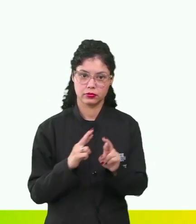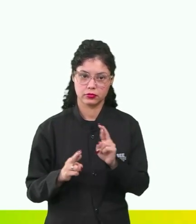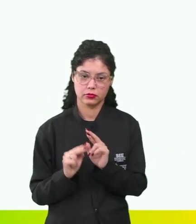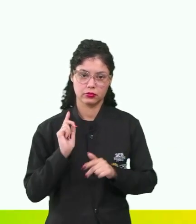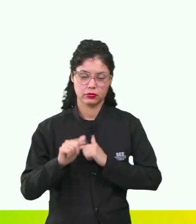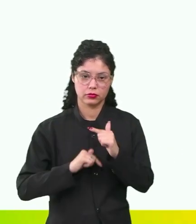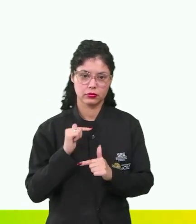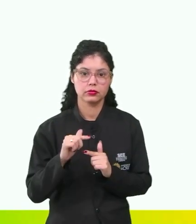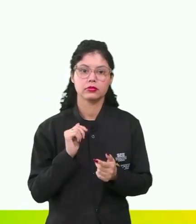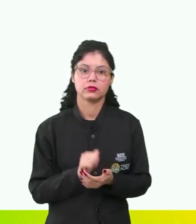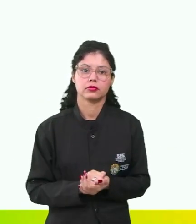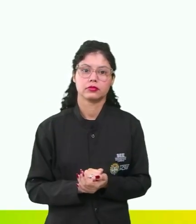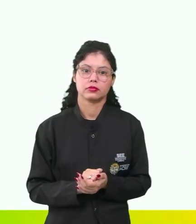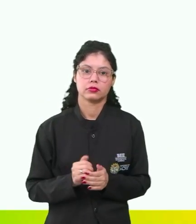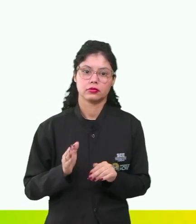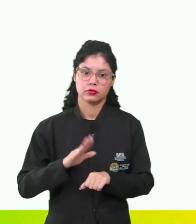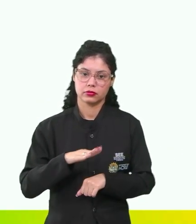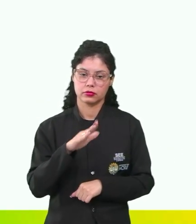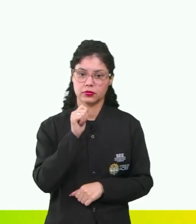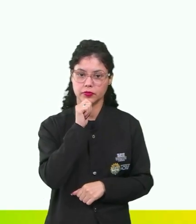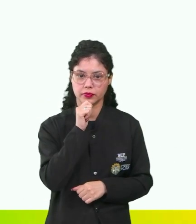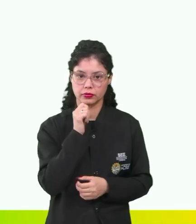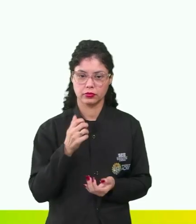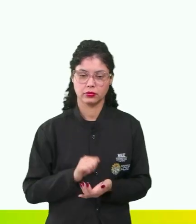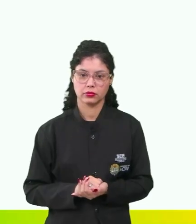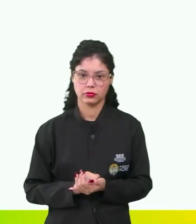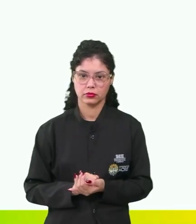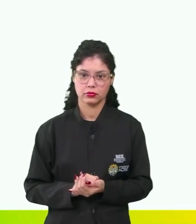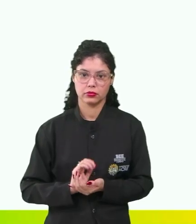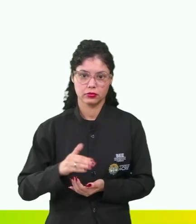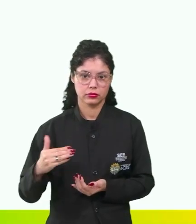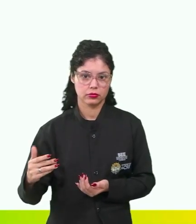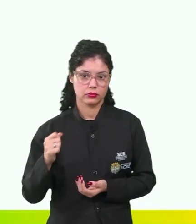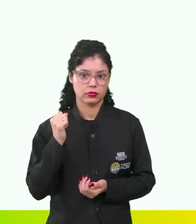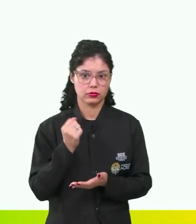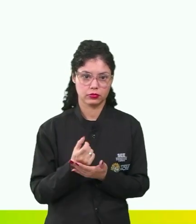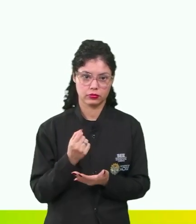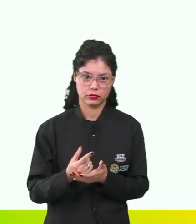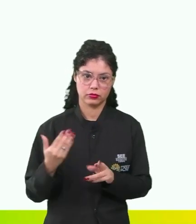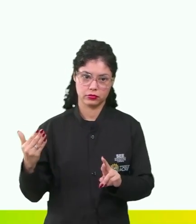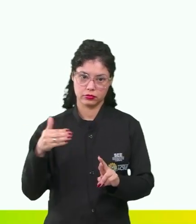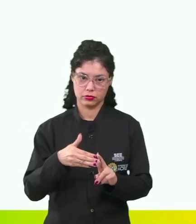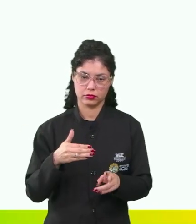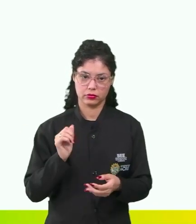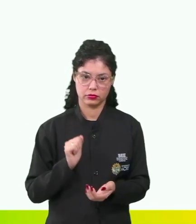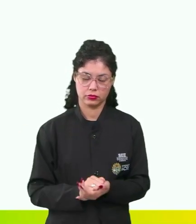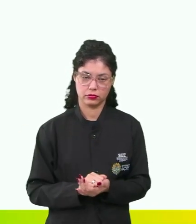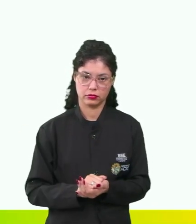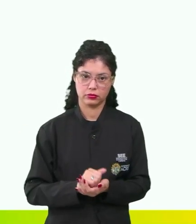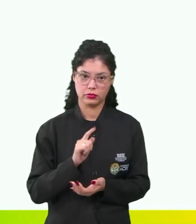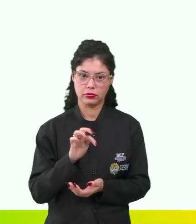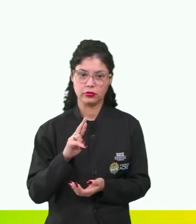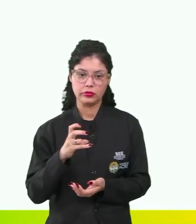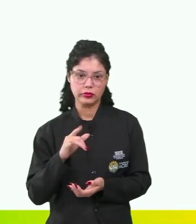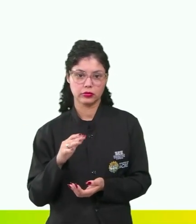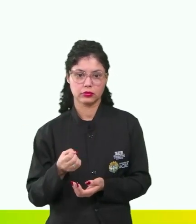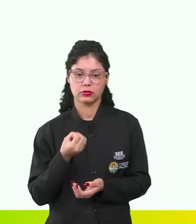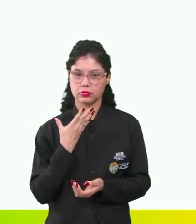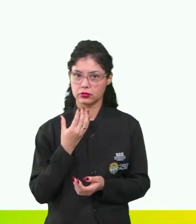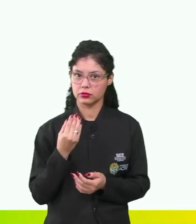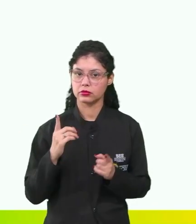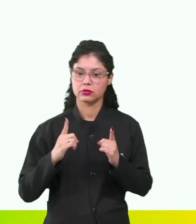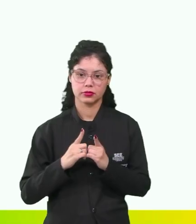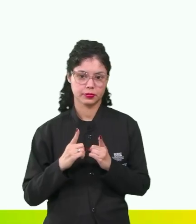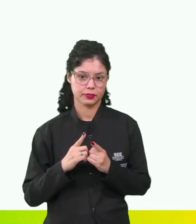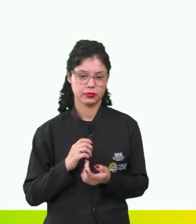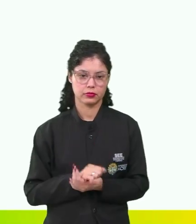ao seu trabalho, à sua essência, ao seu entorno, enquanto o consumo refere-se à aquisição de